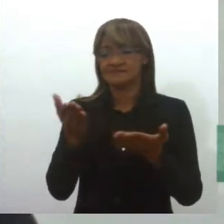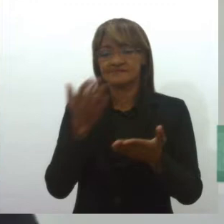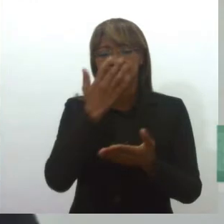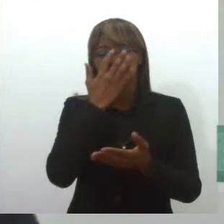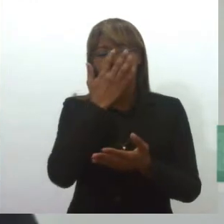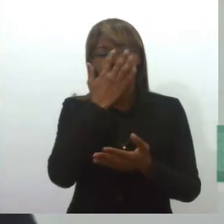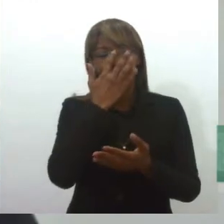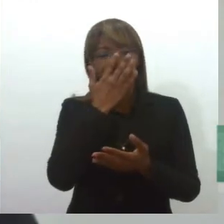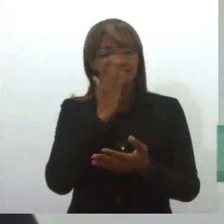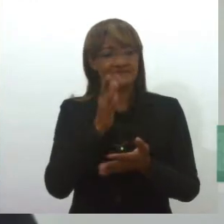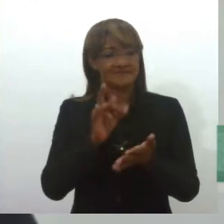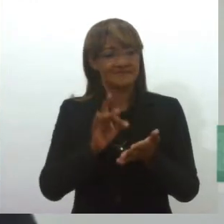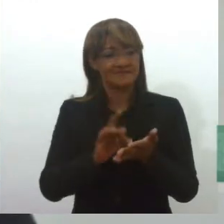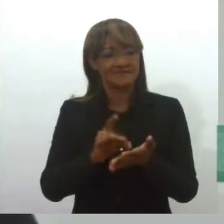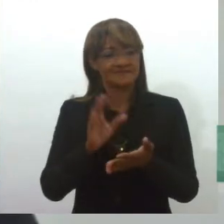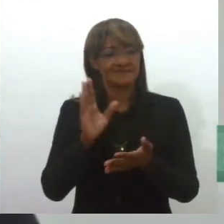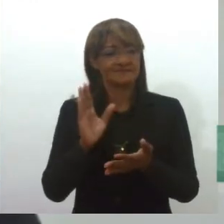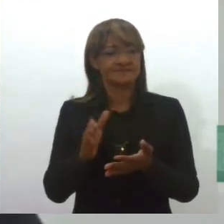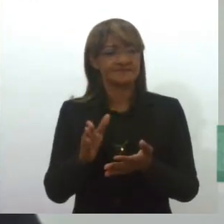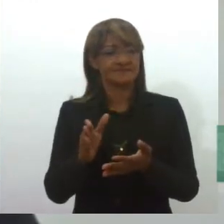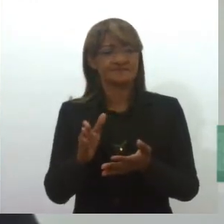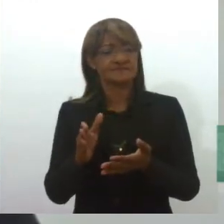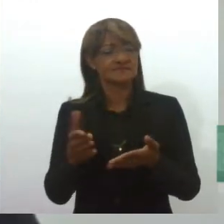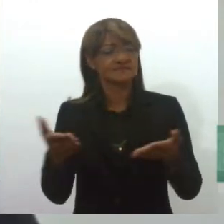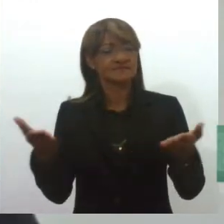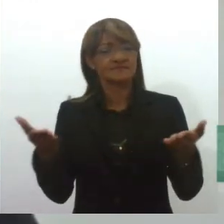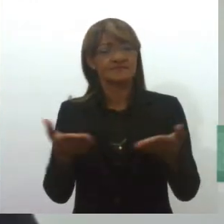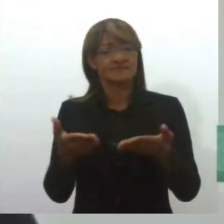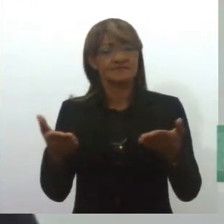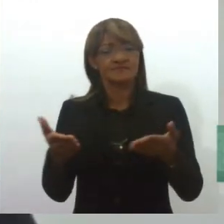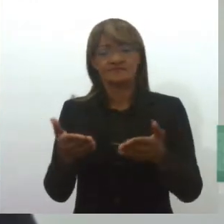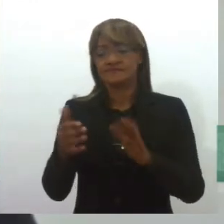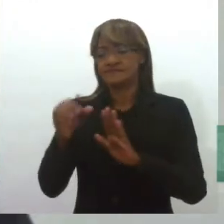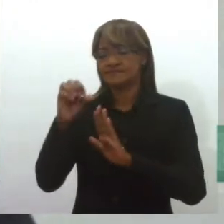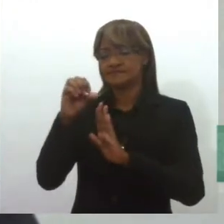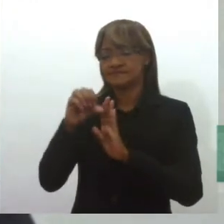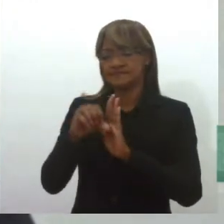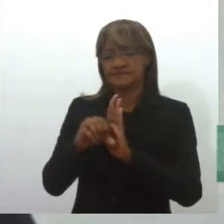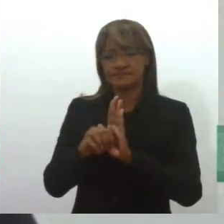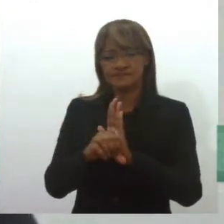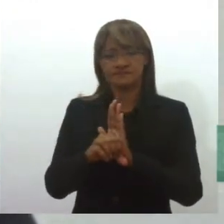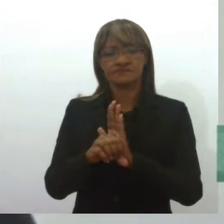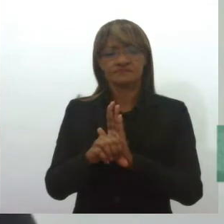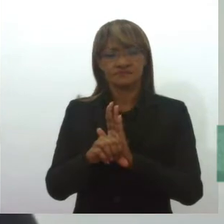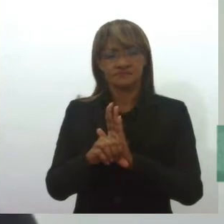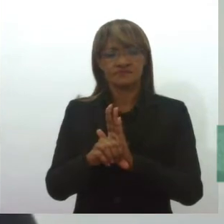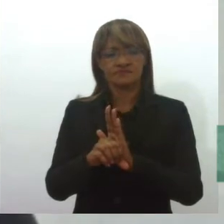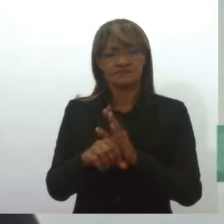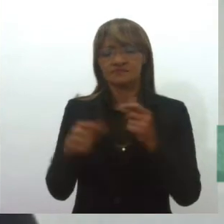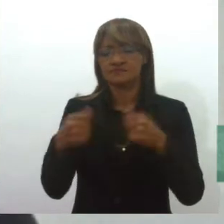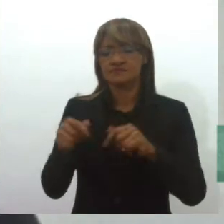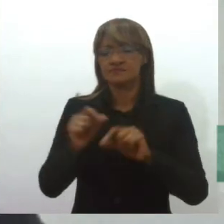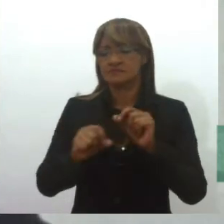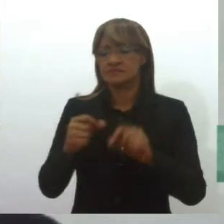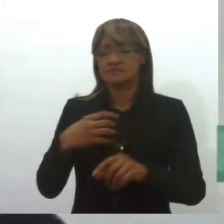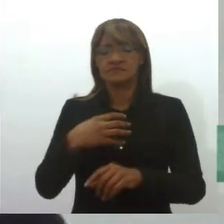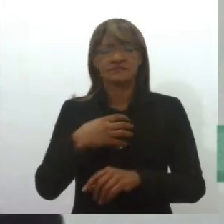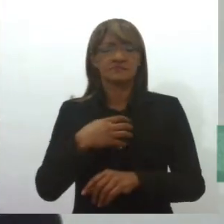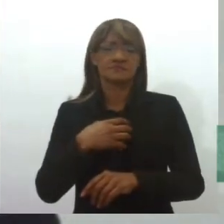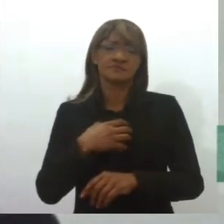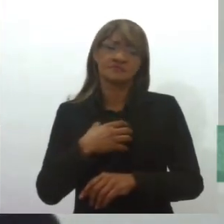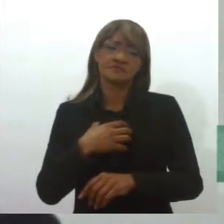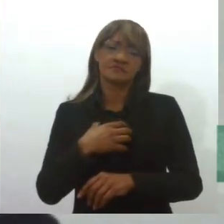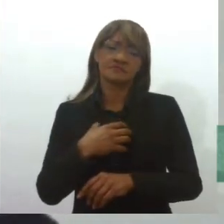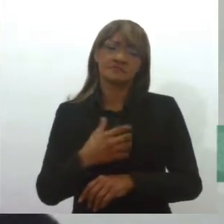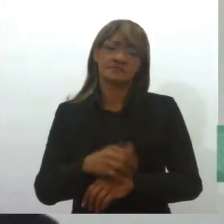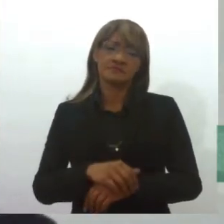maioria pensa logo de cara, esse crime deve ser punido com rigor. Não, o primeiro sentimento que nós temos é isso.